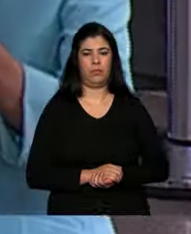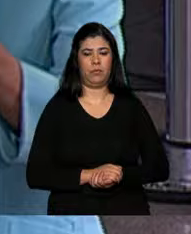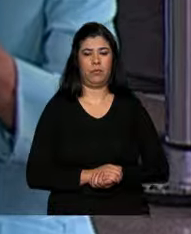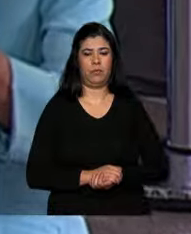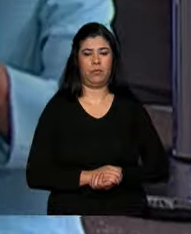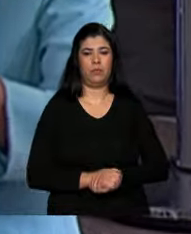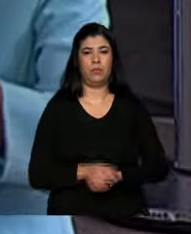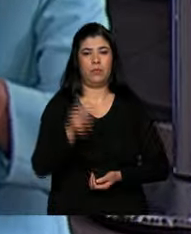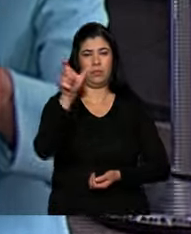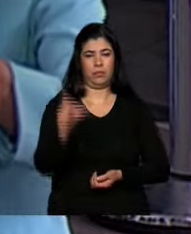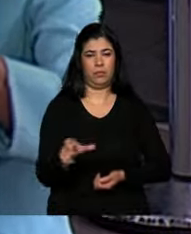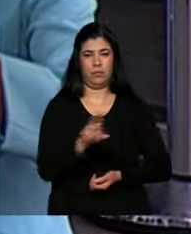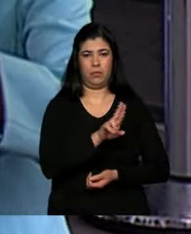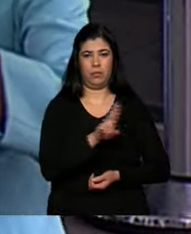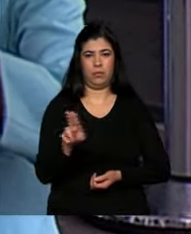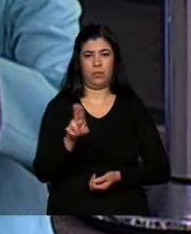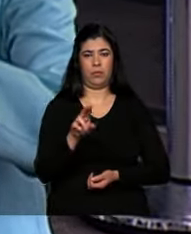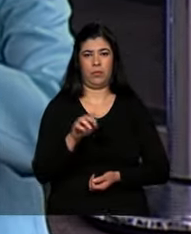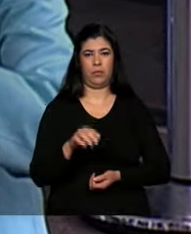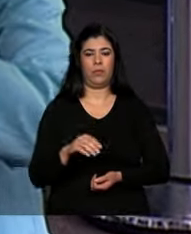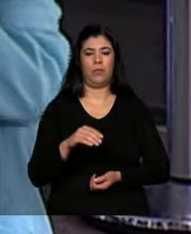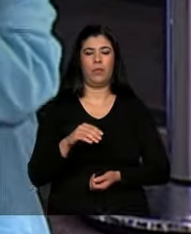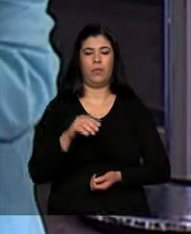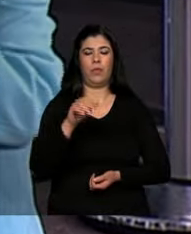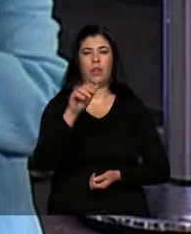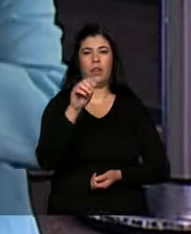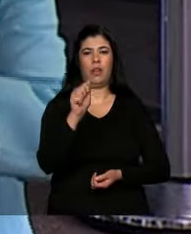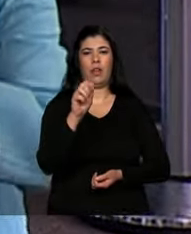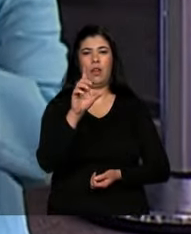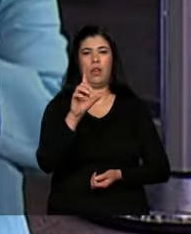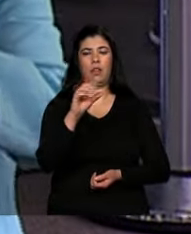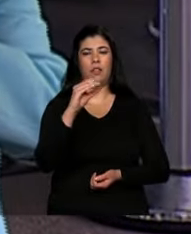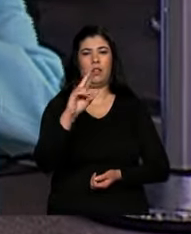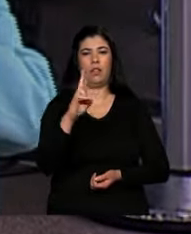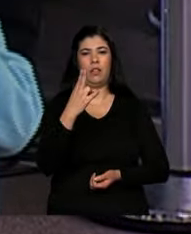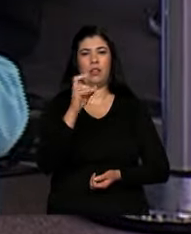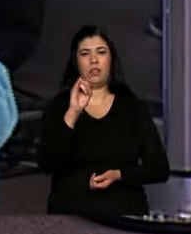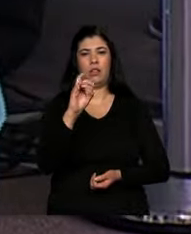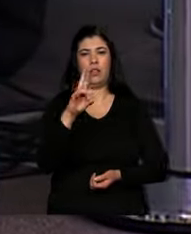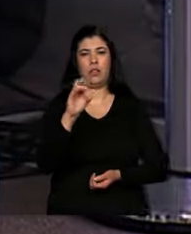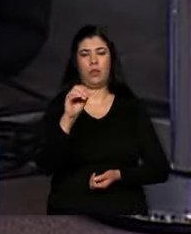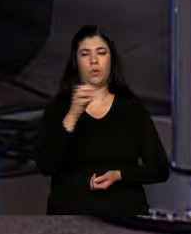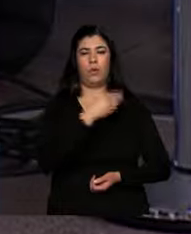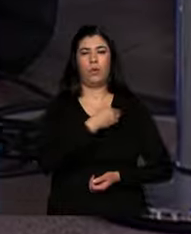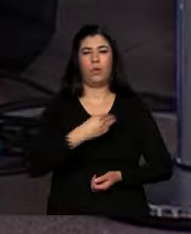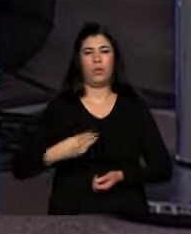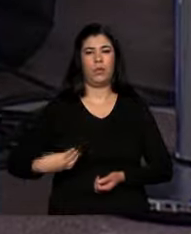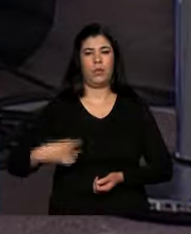Ao senhor Ademar Arthur Quioro dos Reis, ministro de Estado da Saúde.